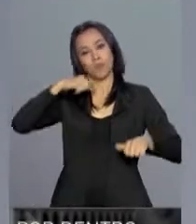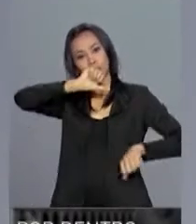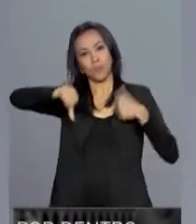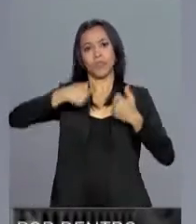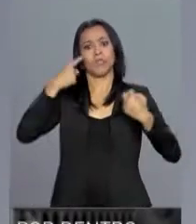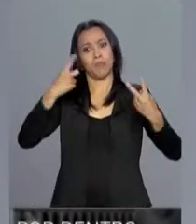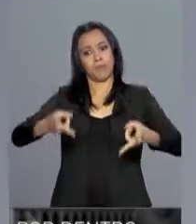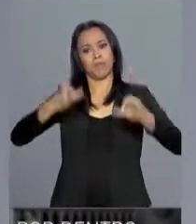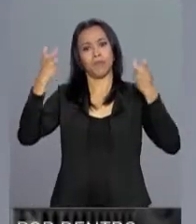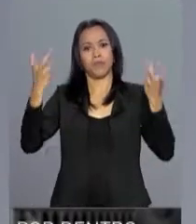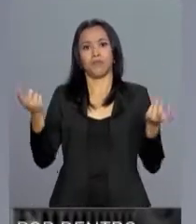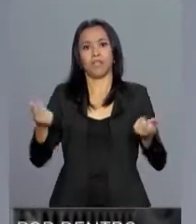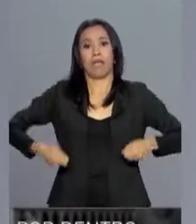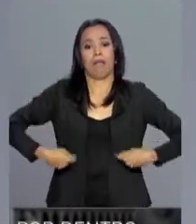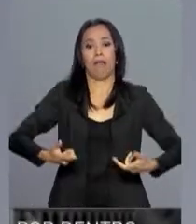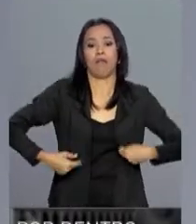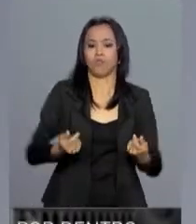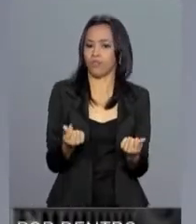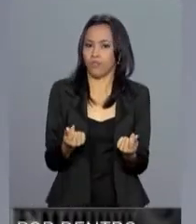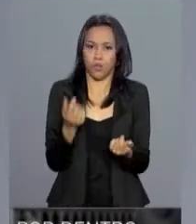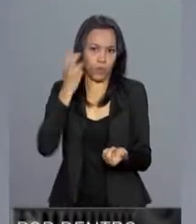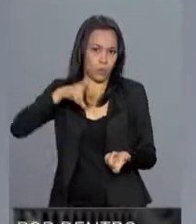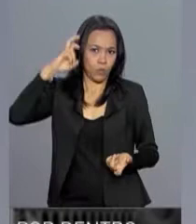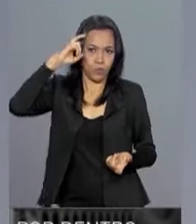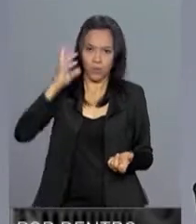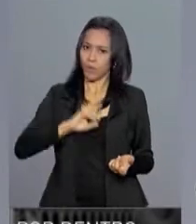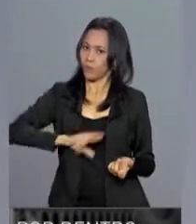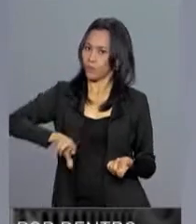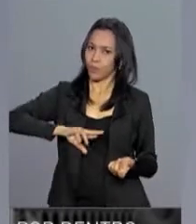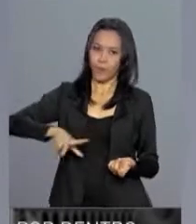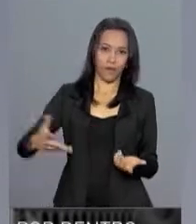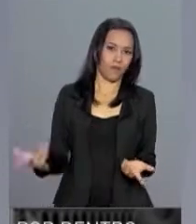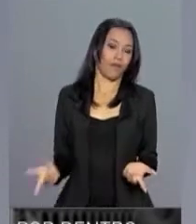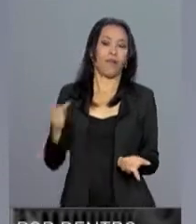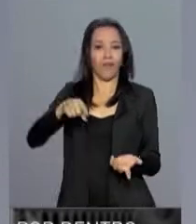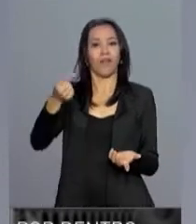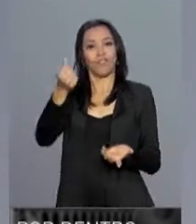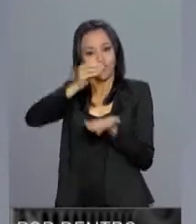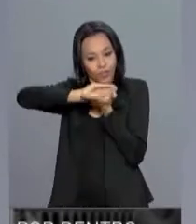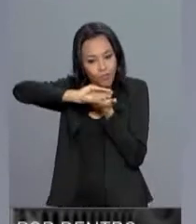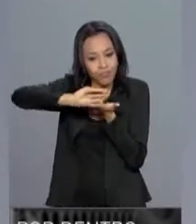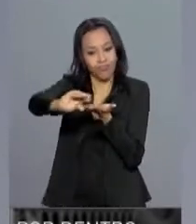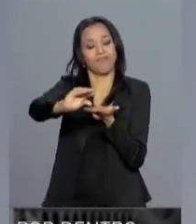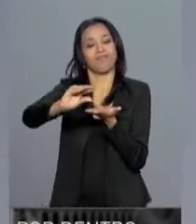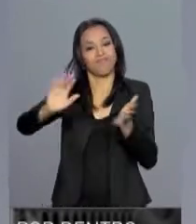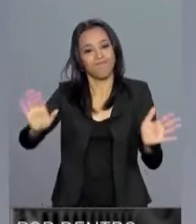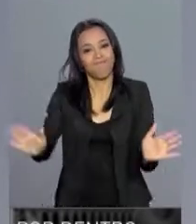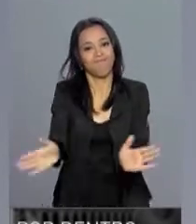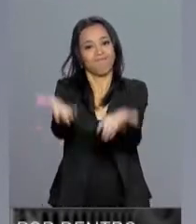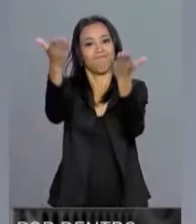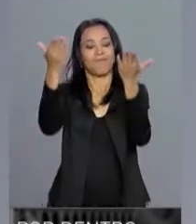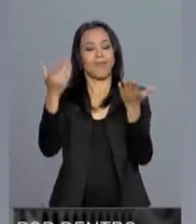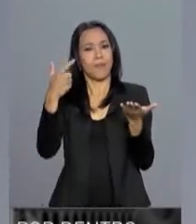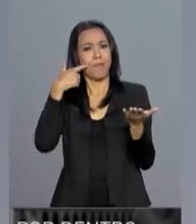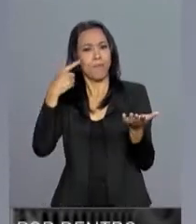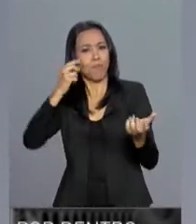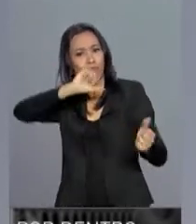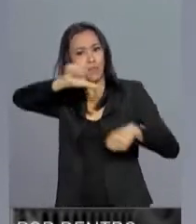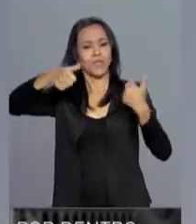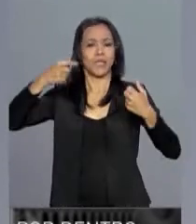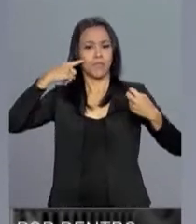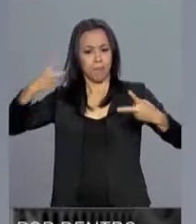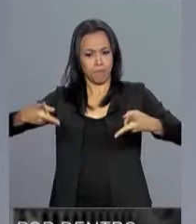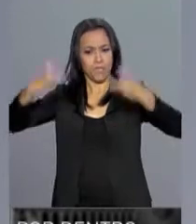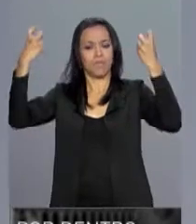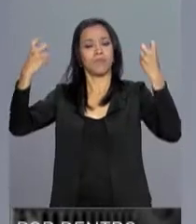como é o investimento em cultura tem sido encarado é mudar o olhar sobre a cultura